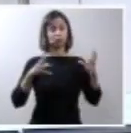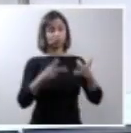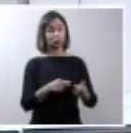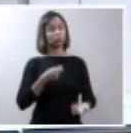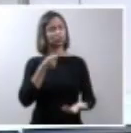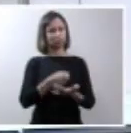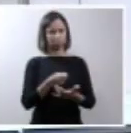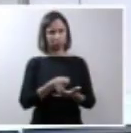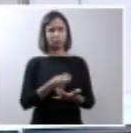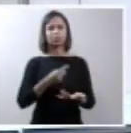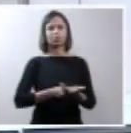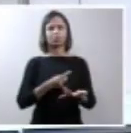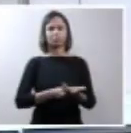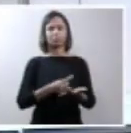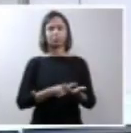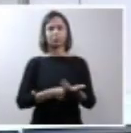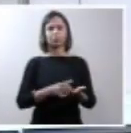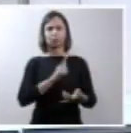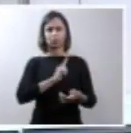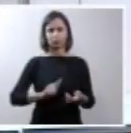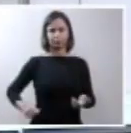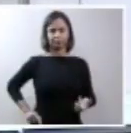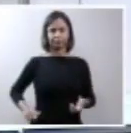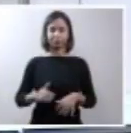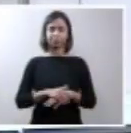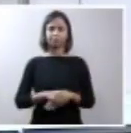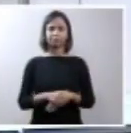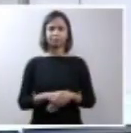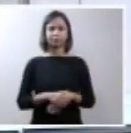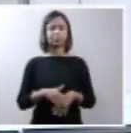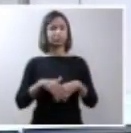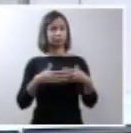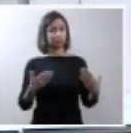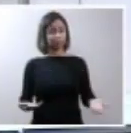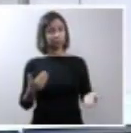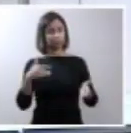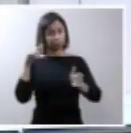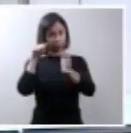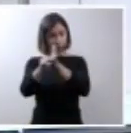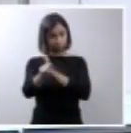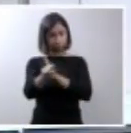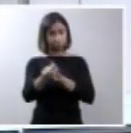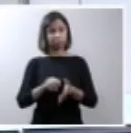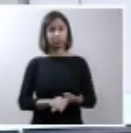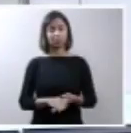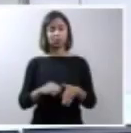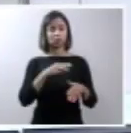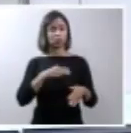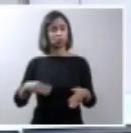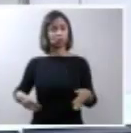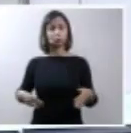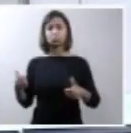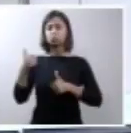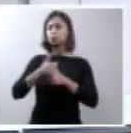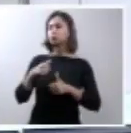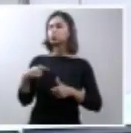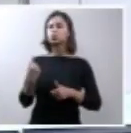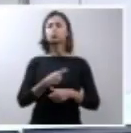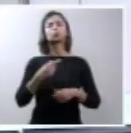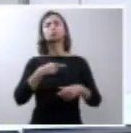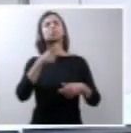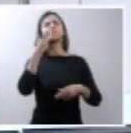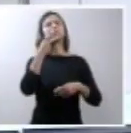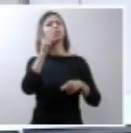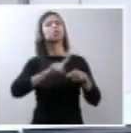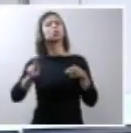e um dever do Estado cabe perguntar senhores ministros em nome de que estamos negando-lhe